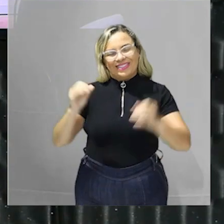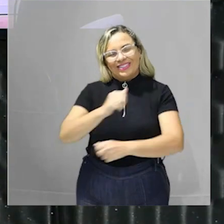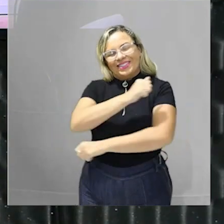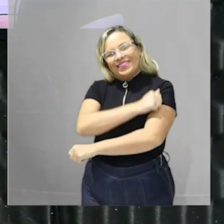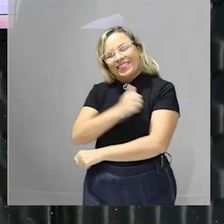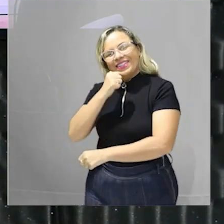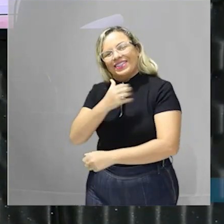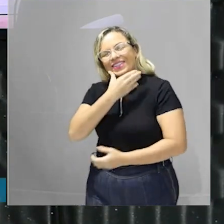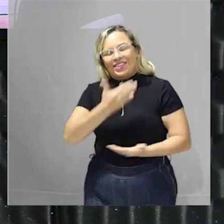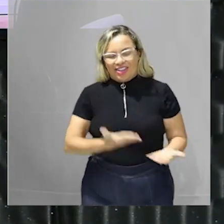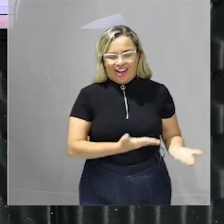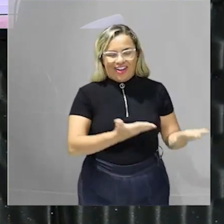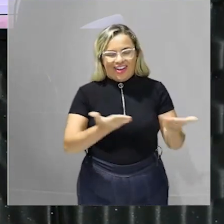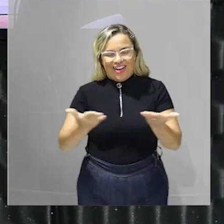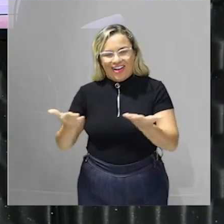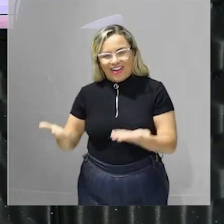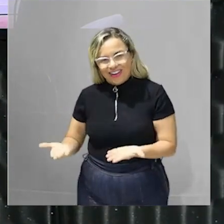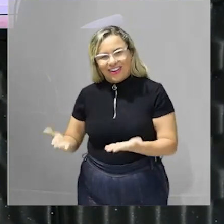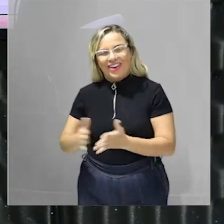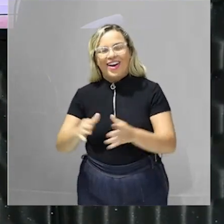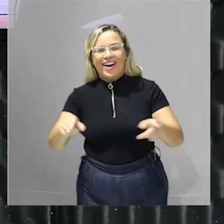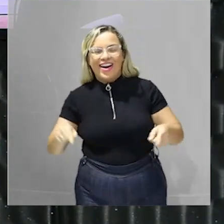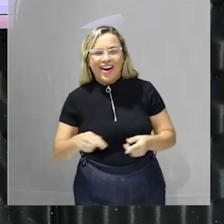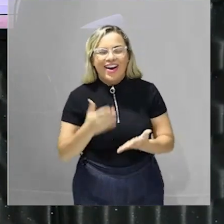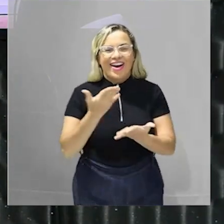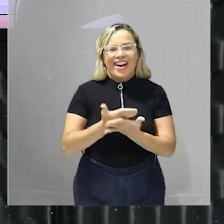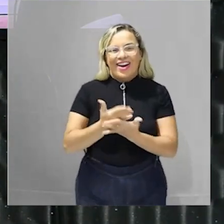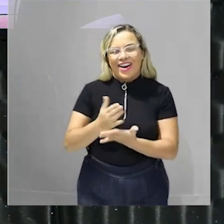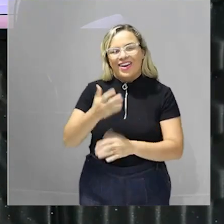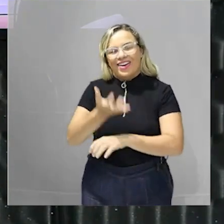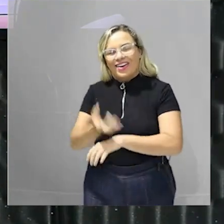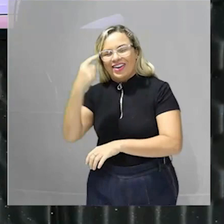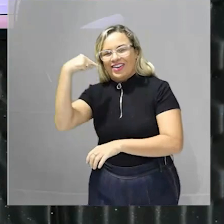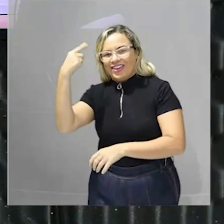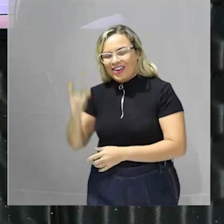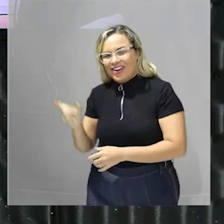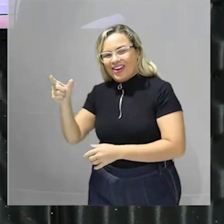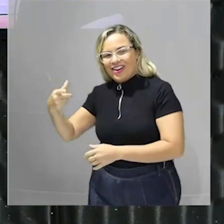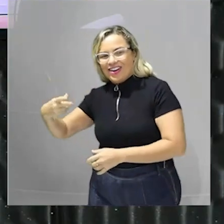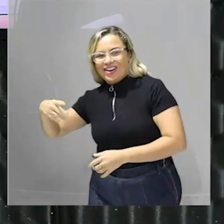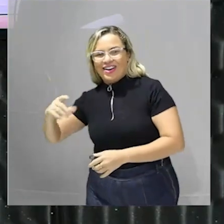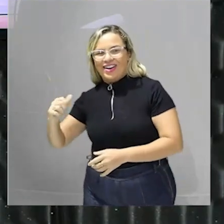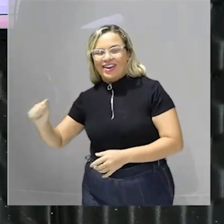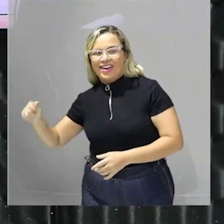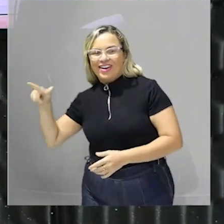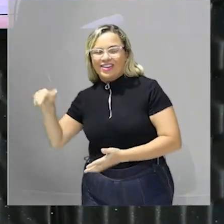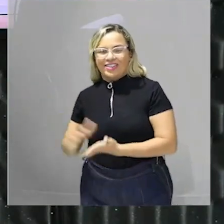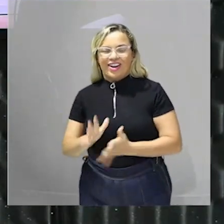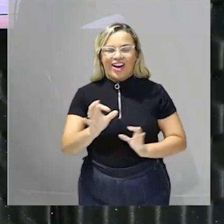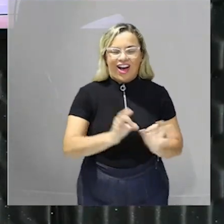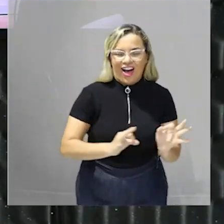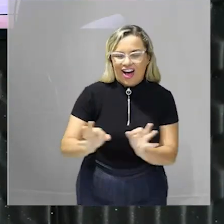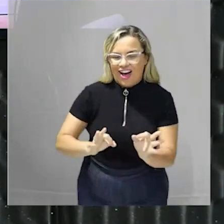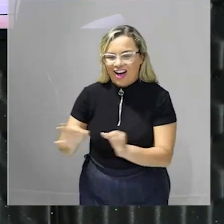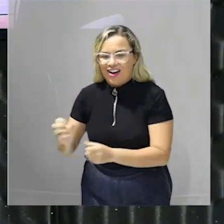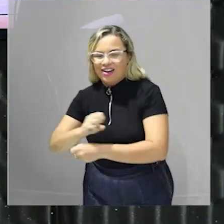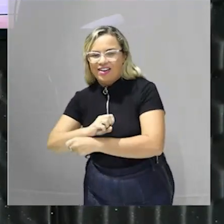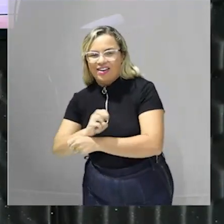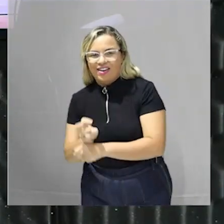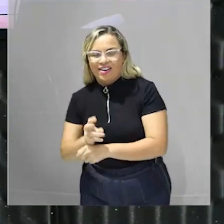Olá, chicos e chicas, bem-vindos à classe de espanhol de hoje. Professora Leda Jana aqui na área do preparatório EMA, tá? Paz o